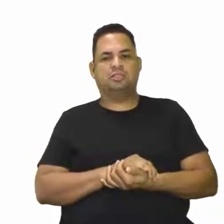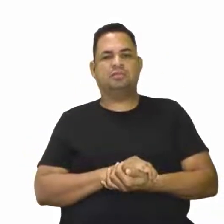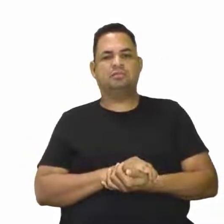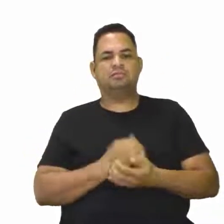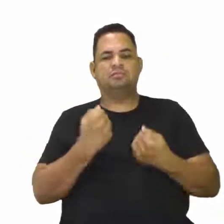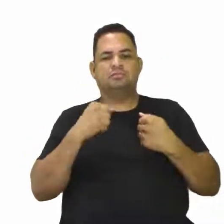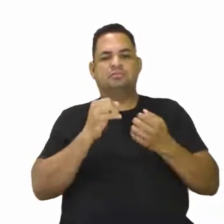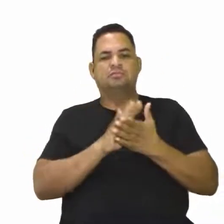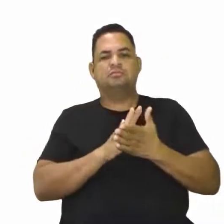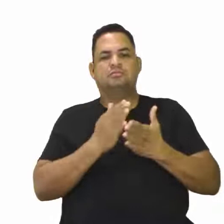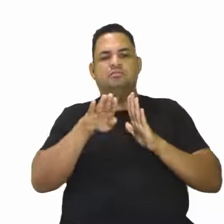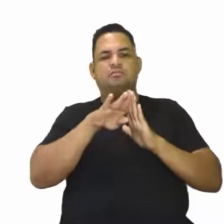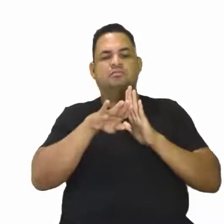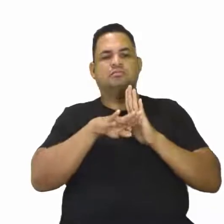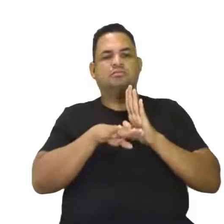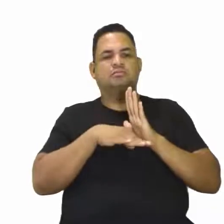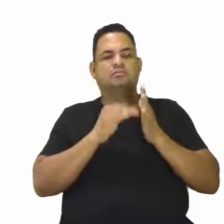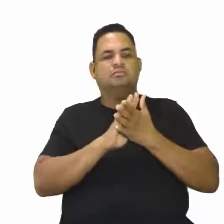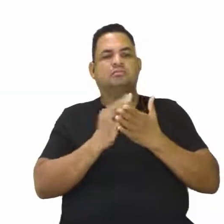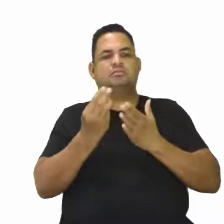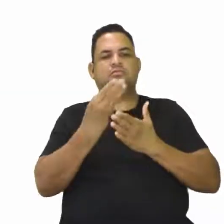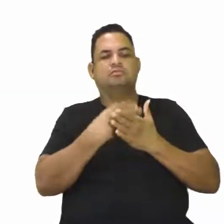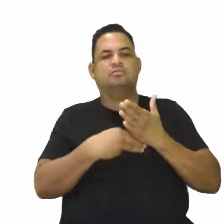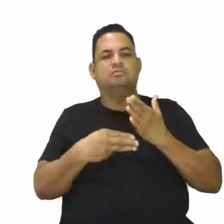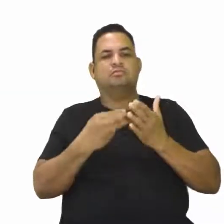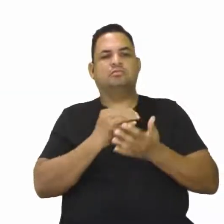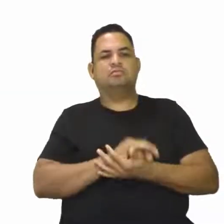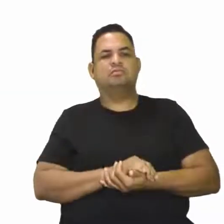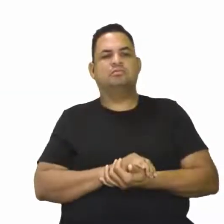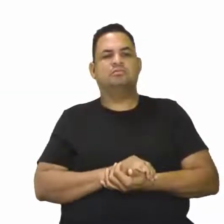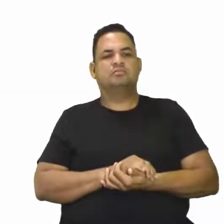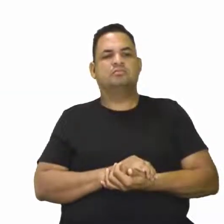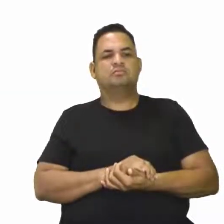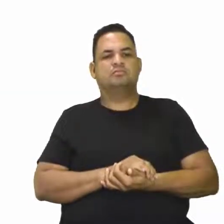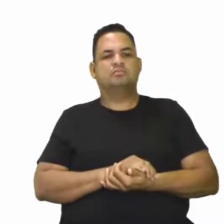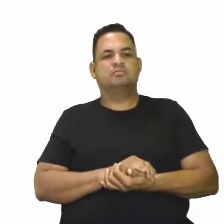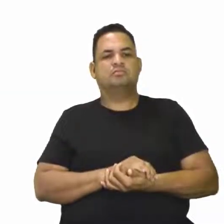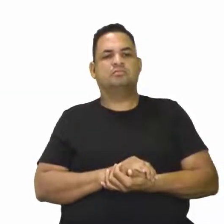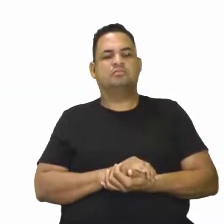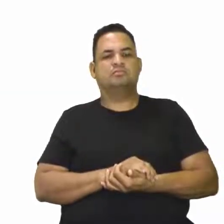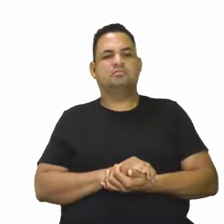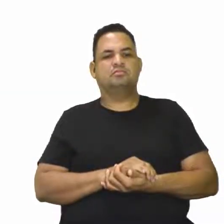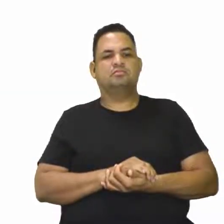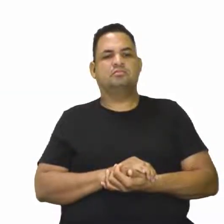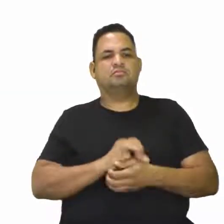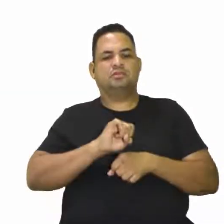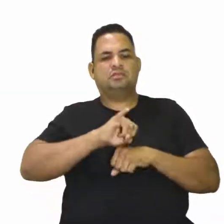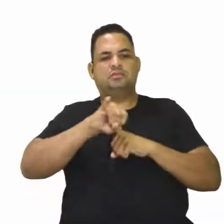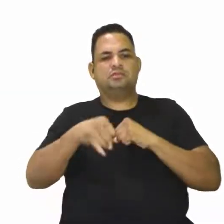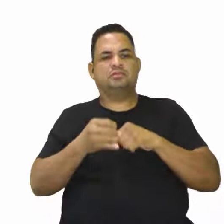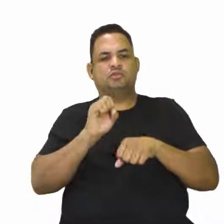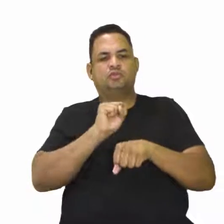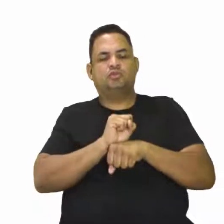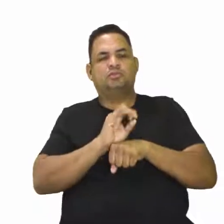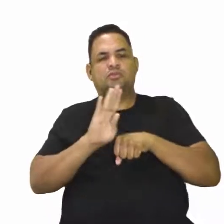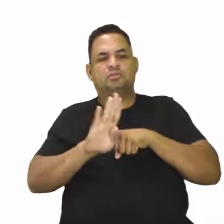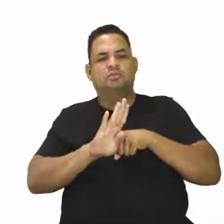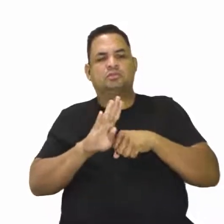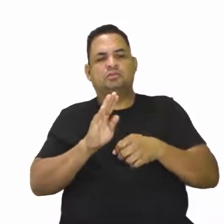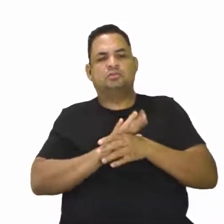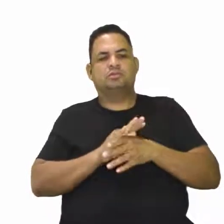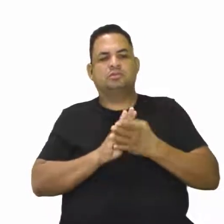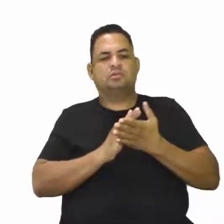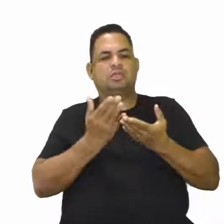para poder descrever este mapa conceitual? Qual é o tema? Adjetivo, substantivo,